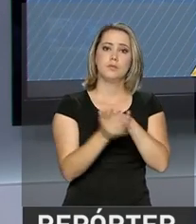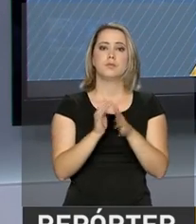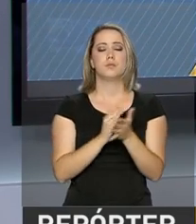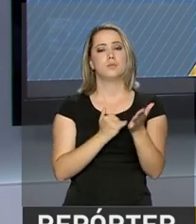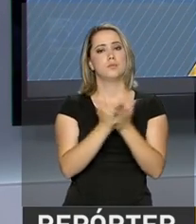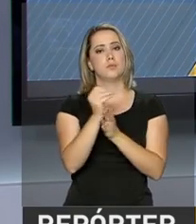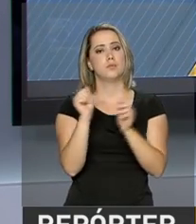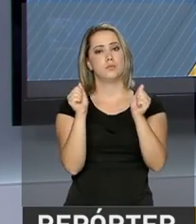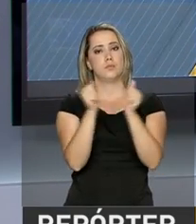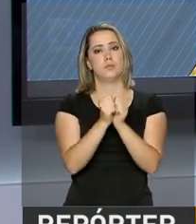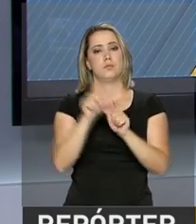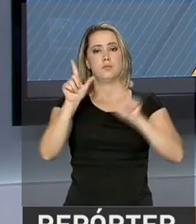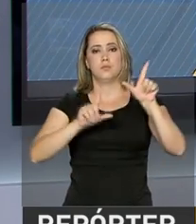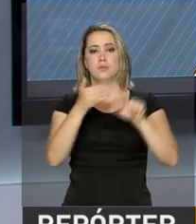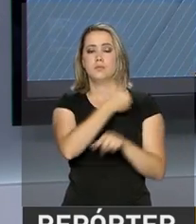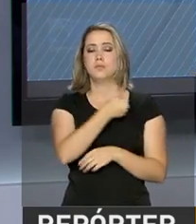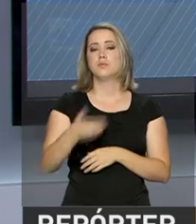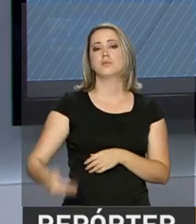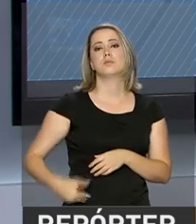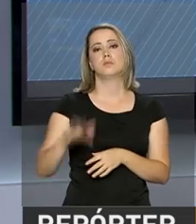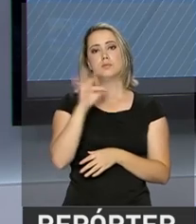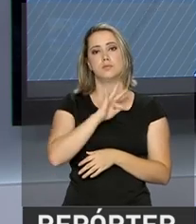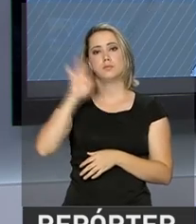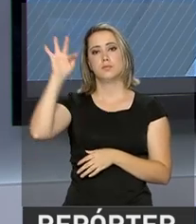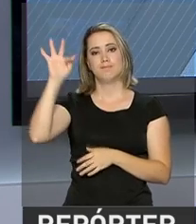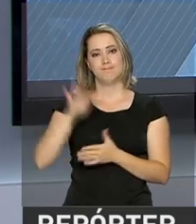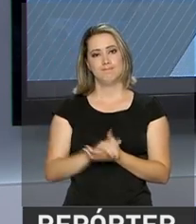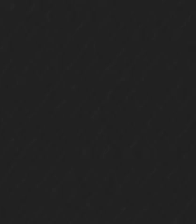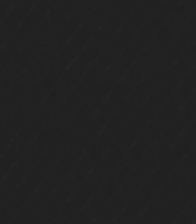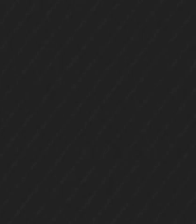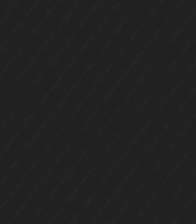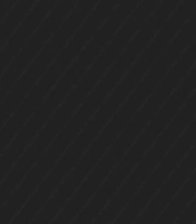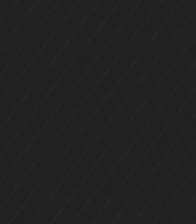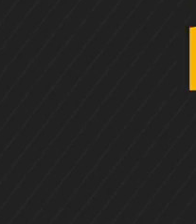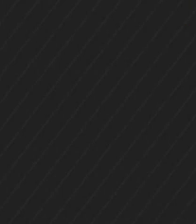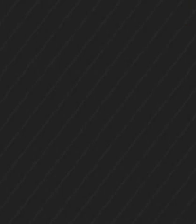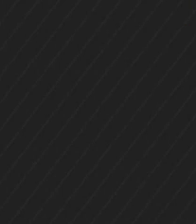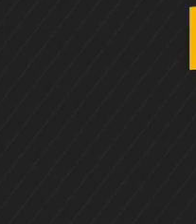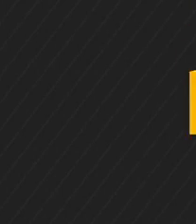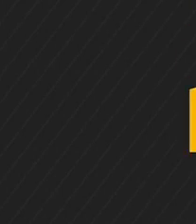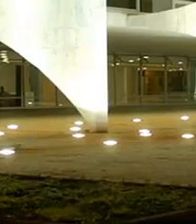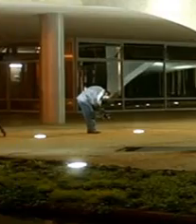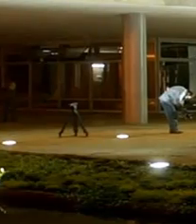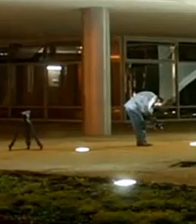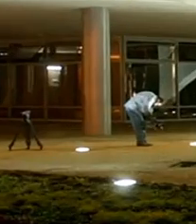redes sociais. Continue com a gente aqui na NBR, a TV do Governo Federal. We'll be right back.